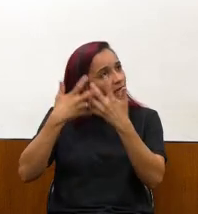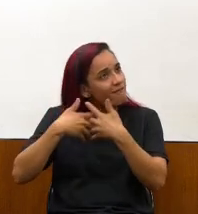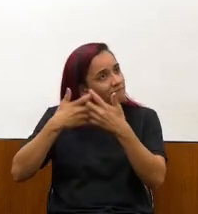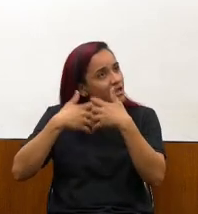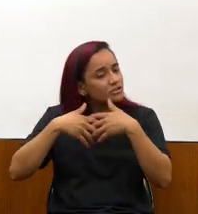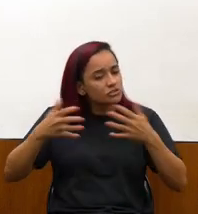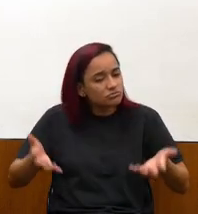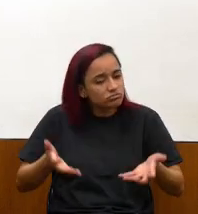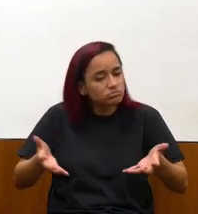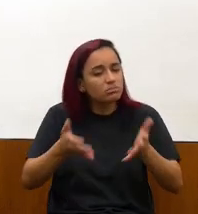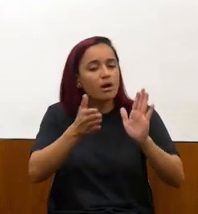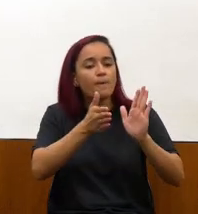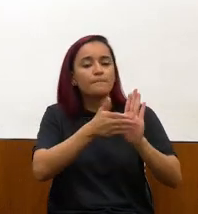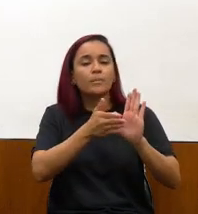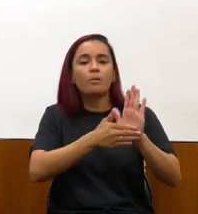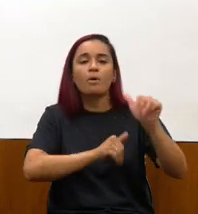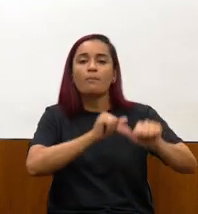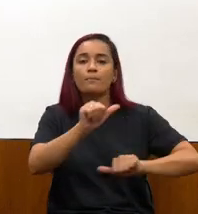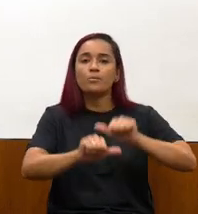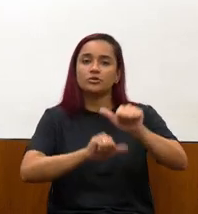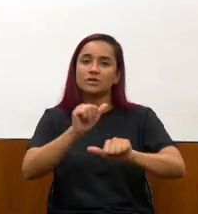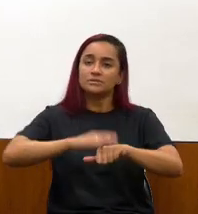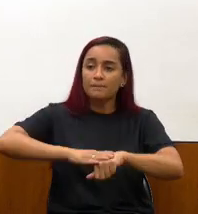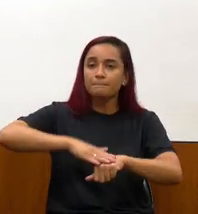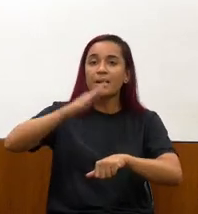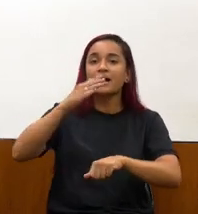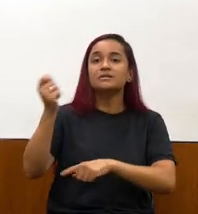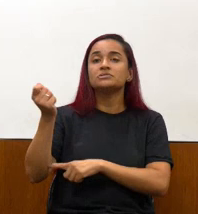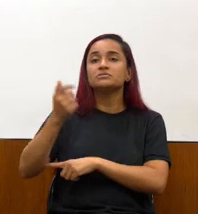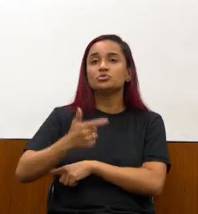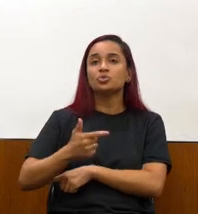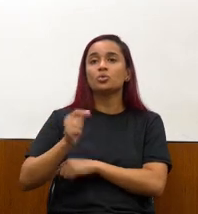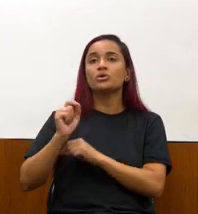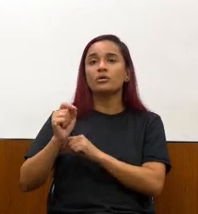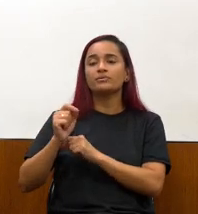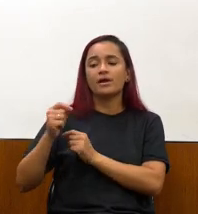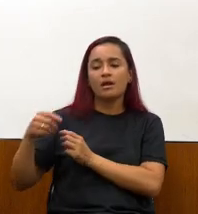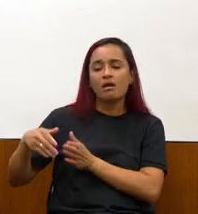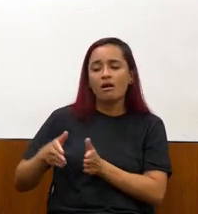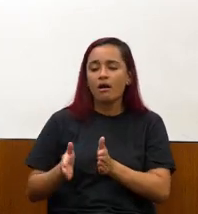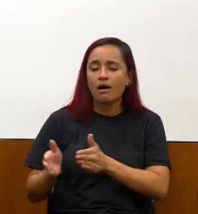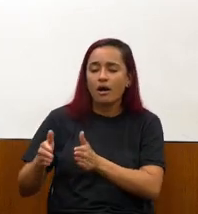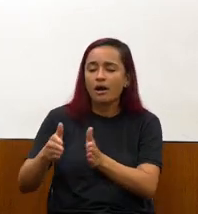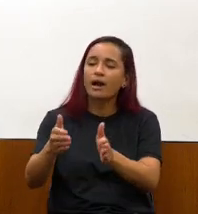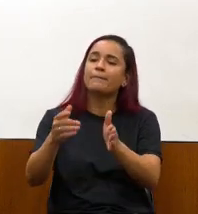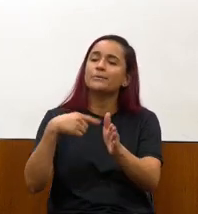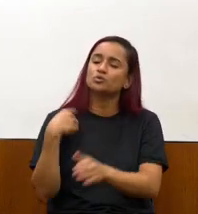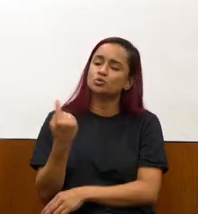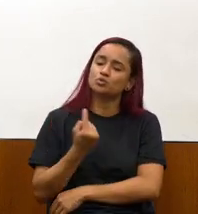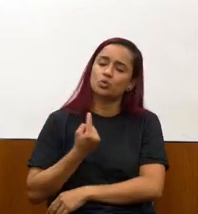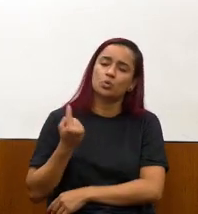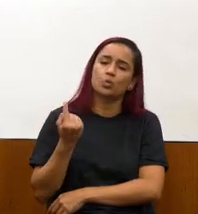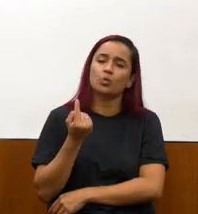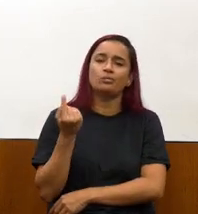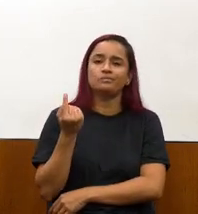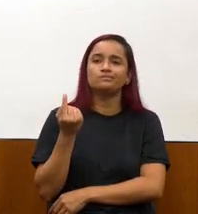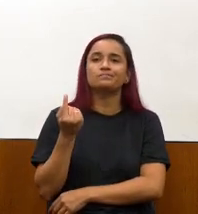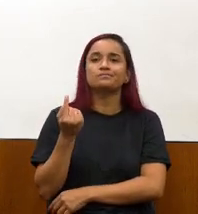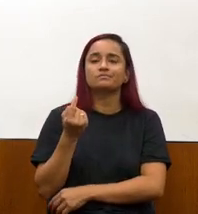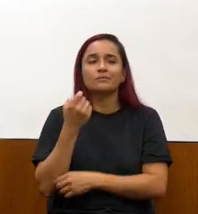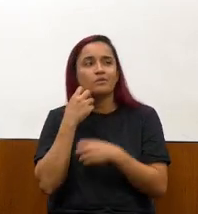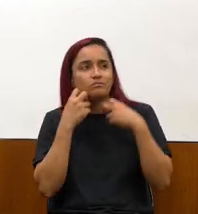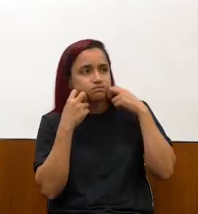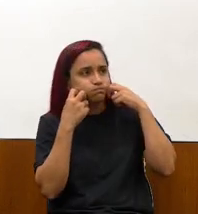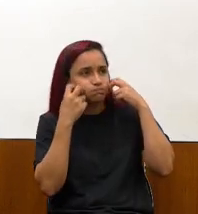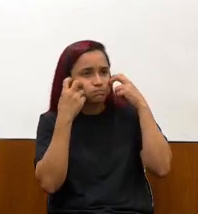que a gente acha que tem que mudar, do que necessariamente caminhar para um caminho muito mais de solidão, de